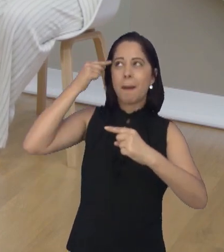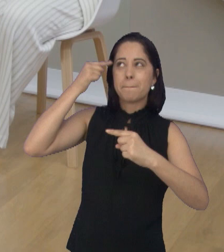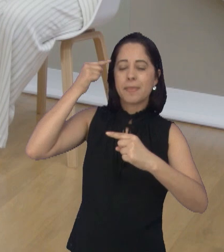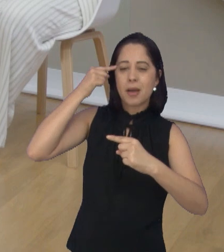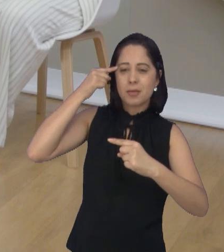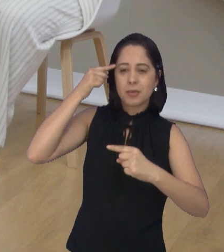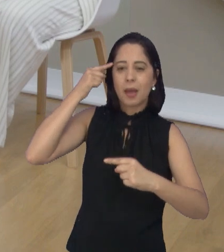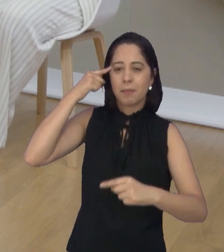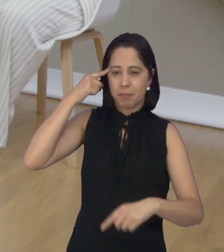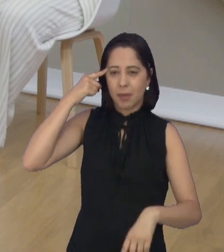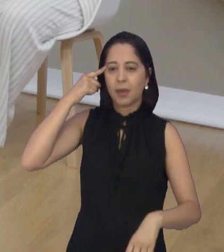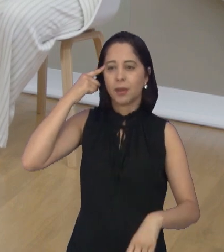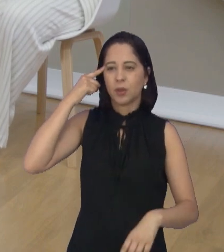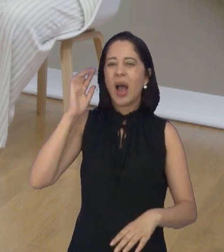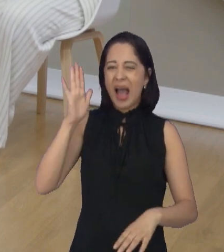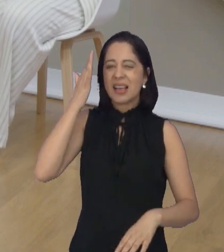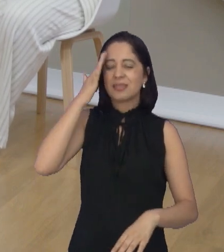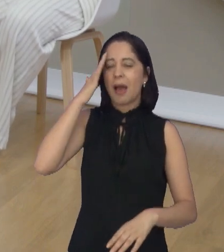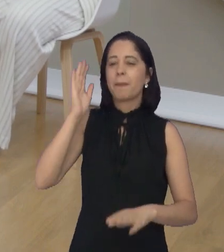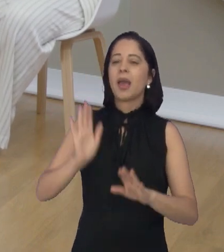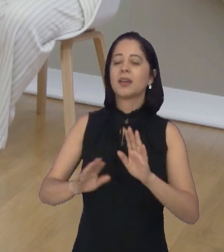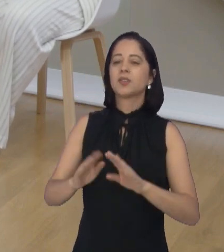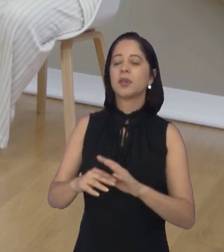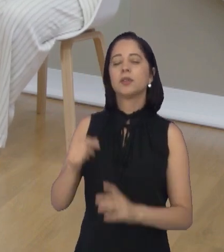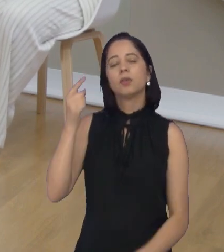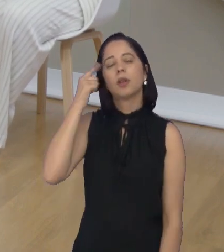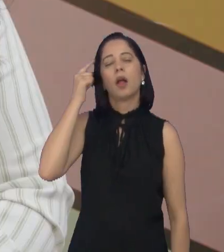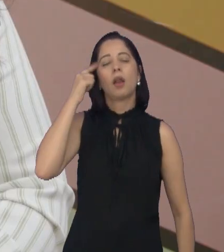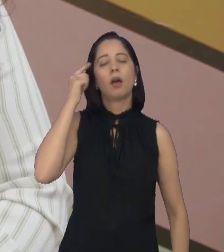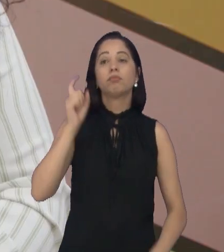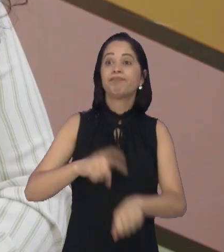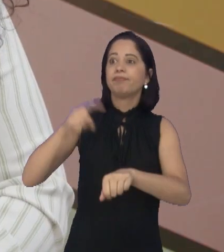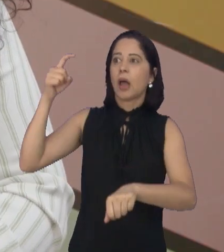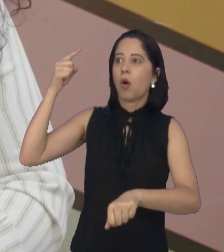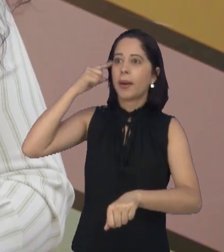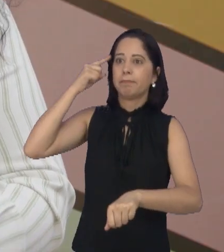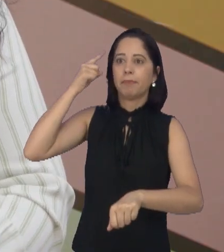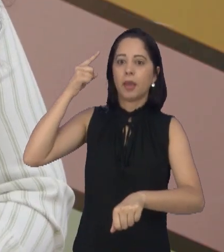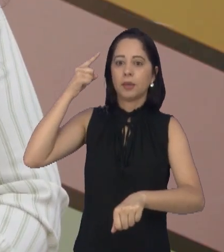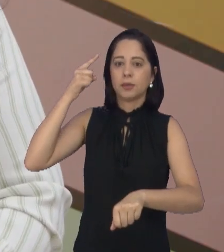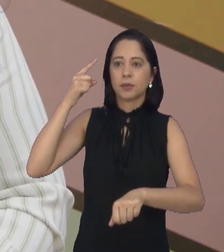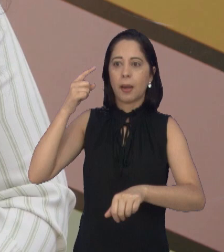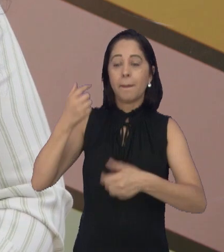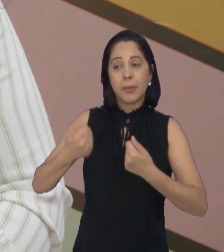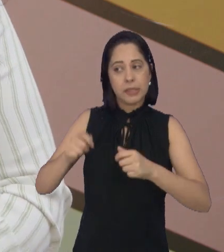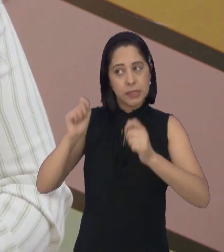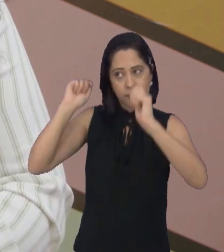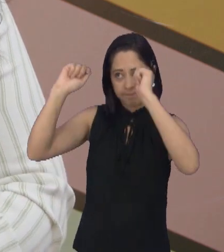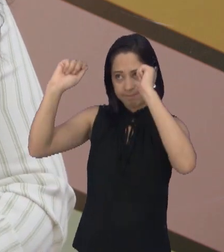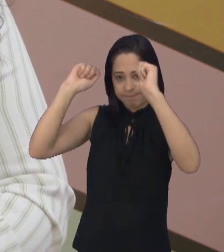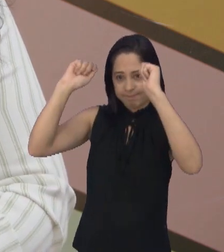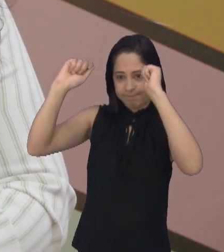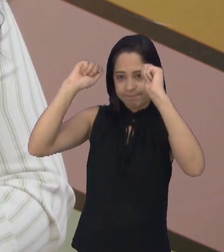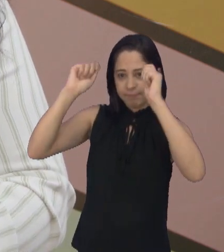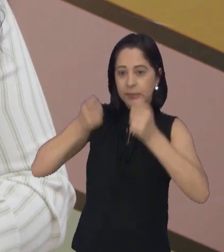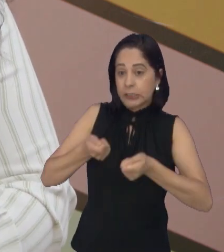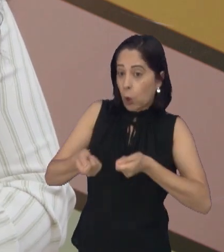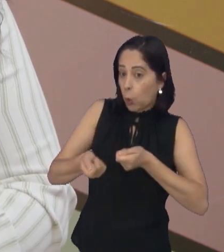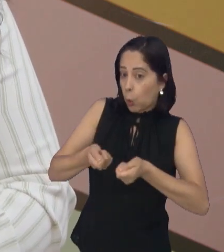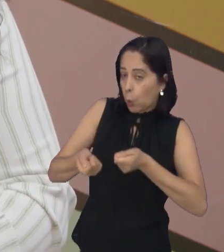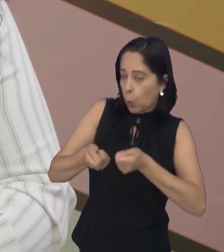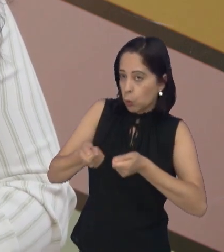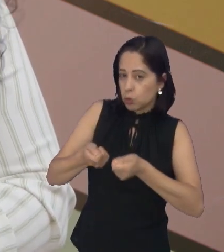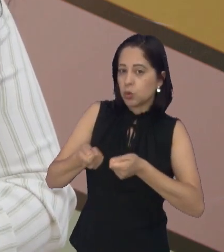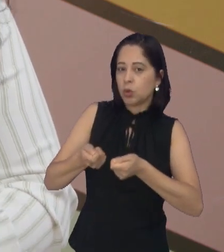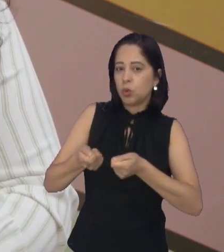esses pensamentos automáticos que aparecem aí do nada, que vêm. Então, se você não tenta controlar eles, se você não tenta mostrar para o